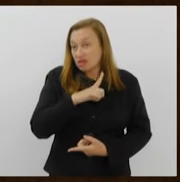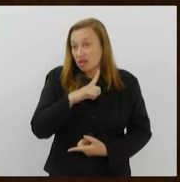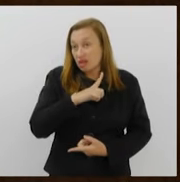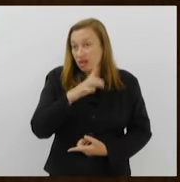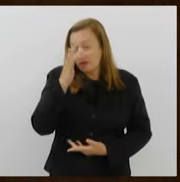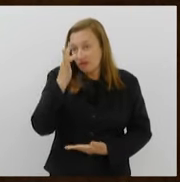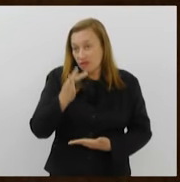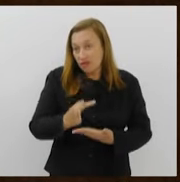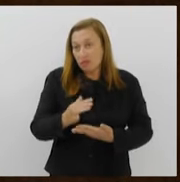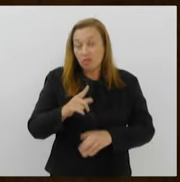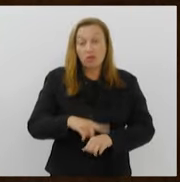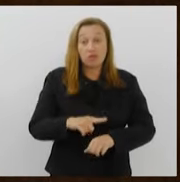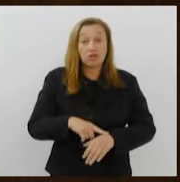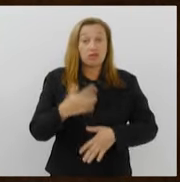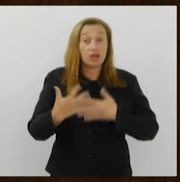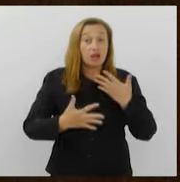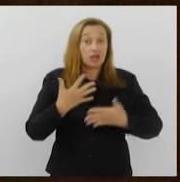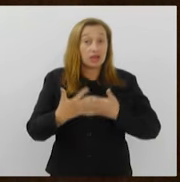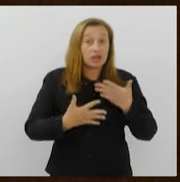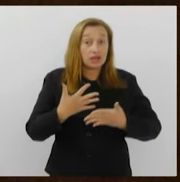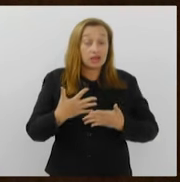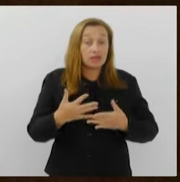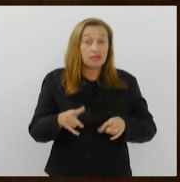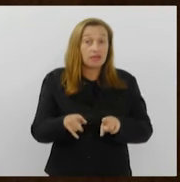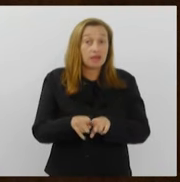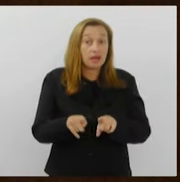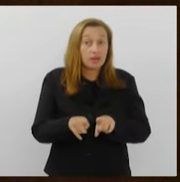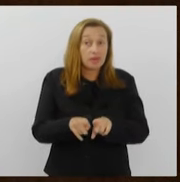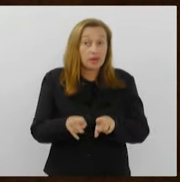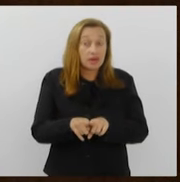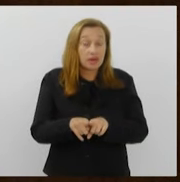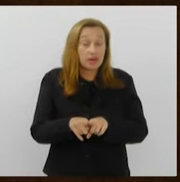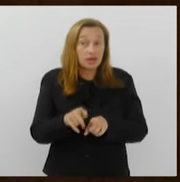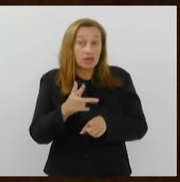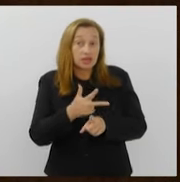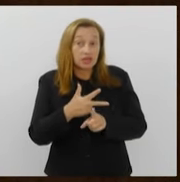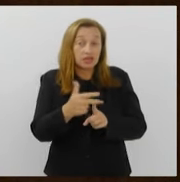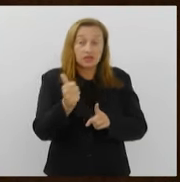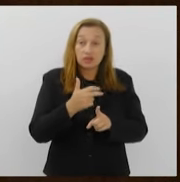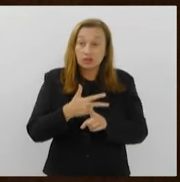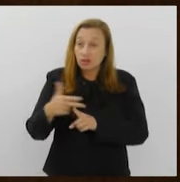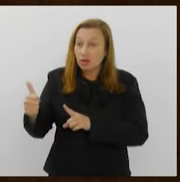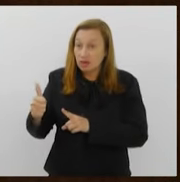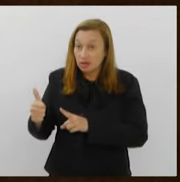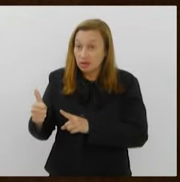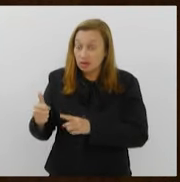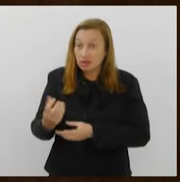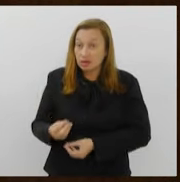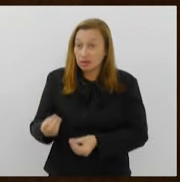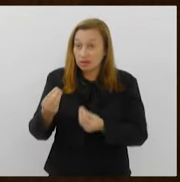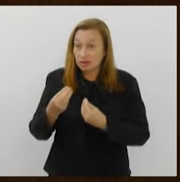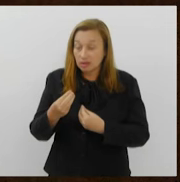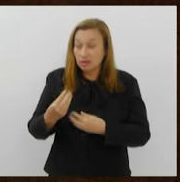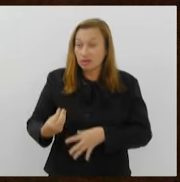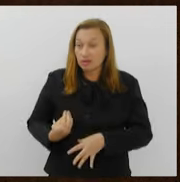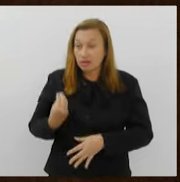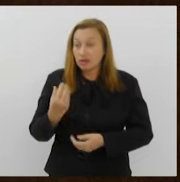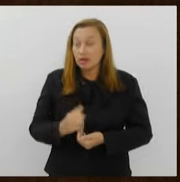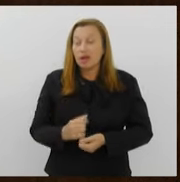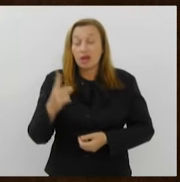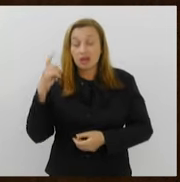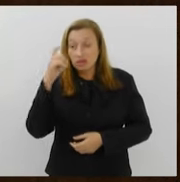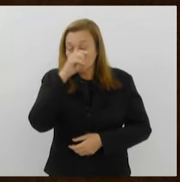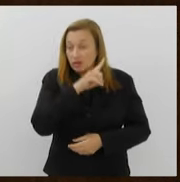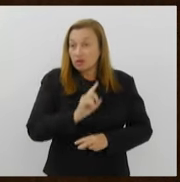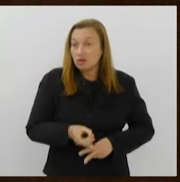nas alegrias e também naquelas conquistas que a vida nos dá. É difícil é